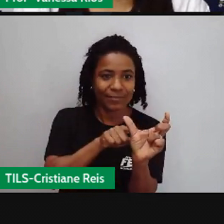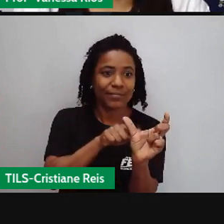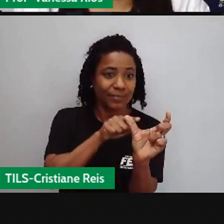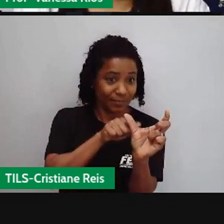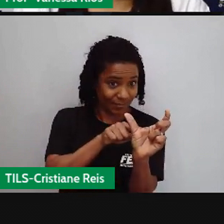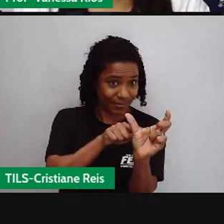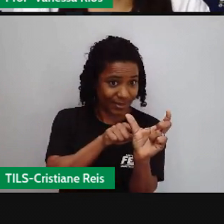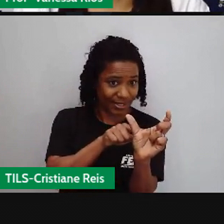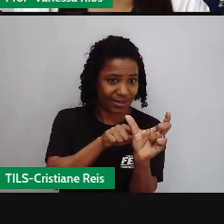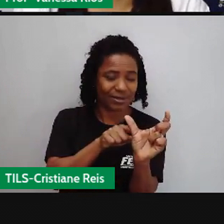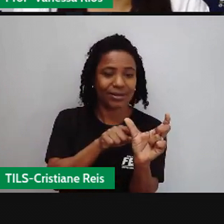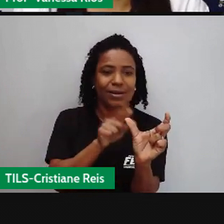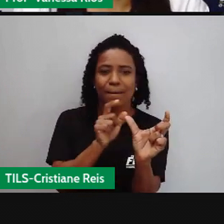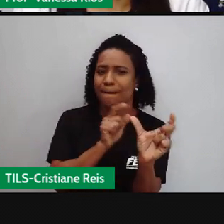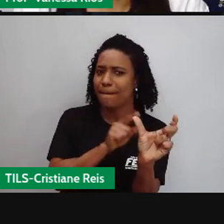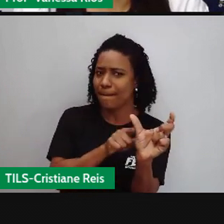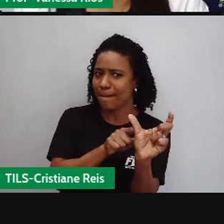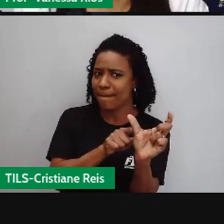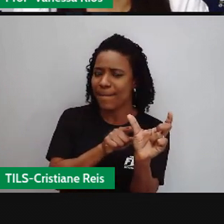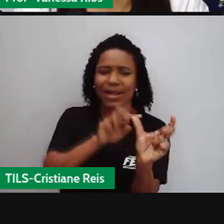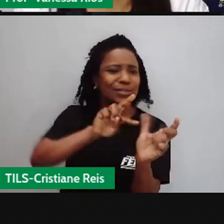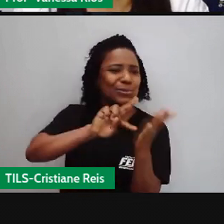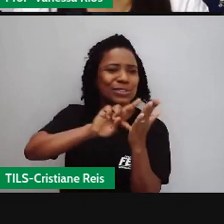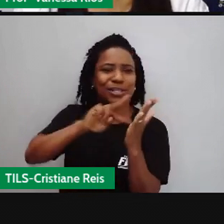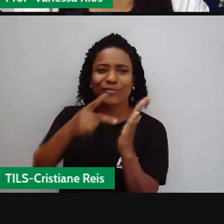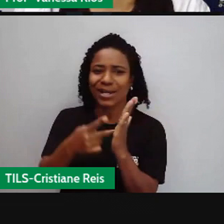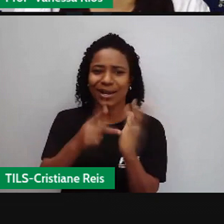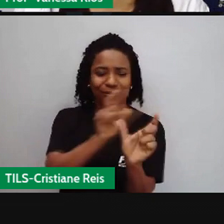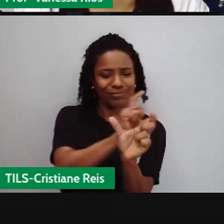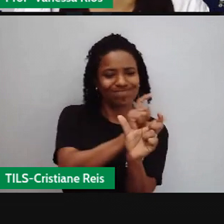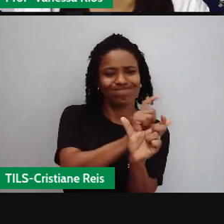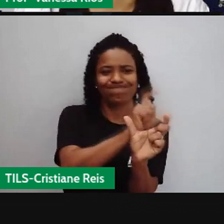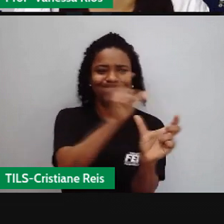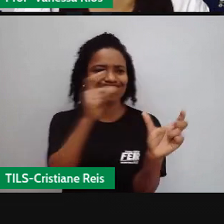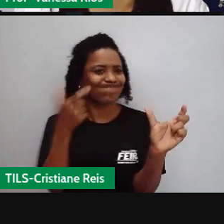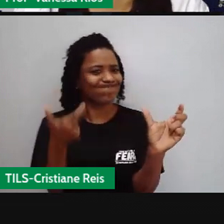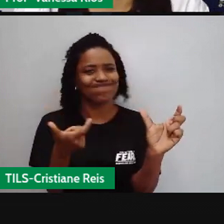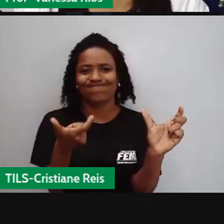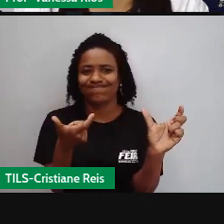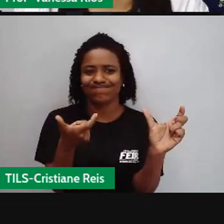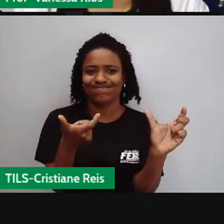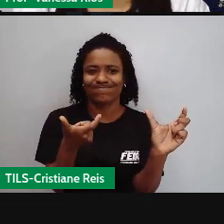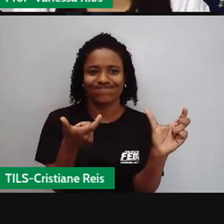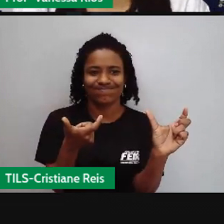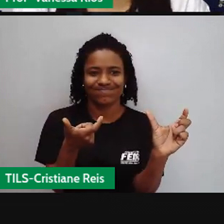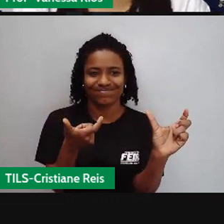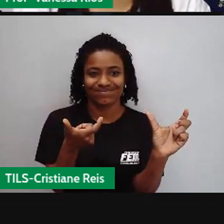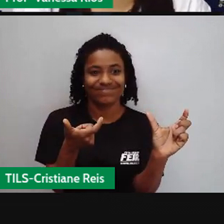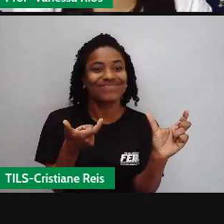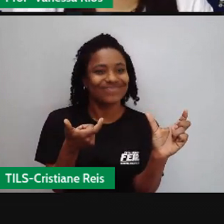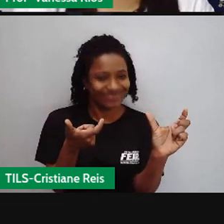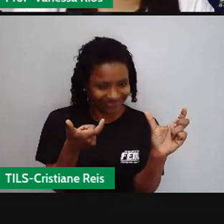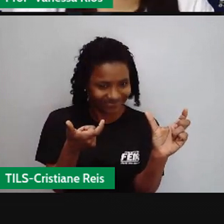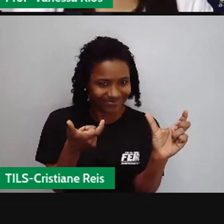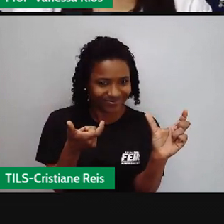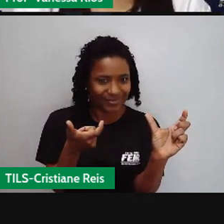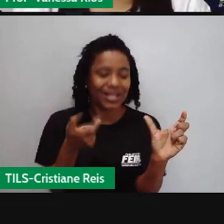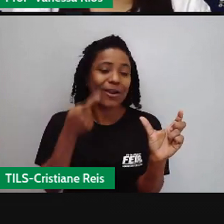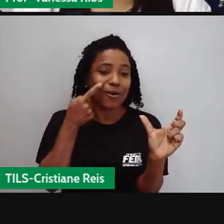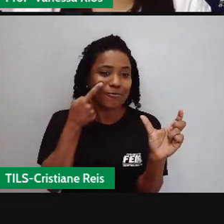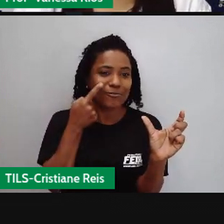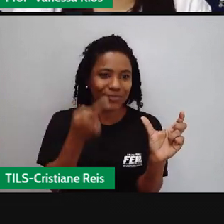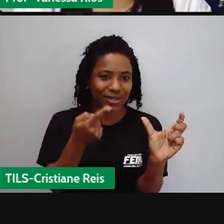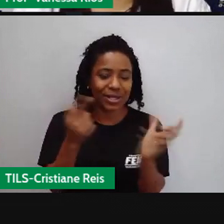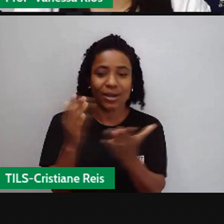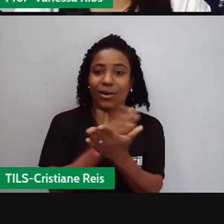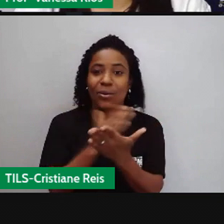há algumas delas que também são escritas com essas mesmas vogais que representam esse caso. Então, existem aí algumas palavras